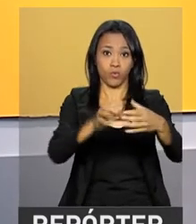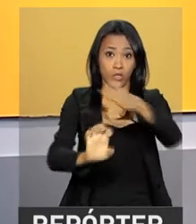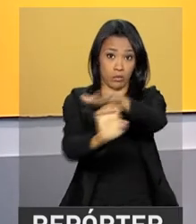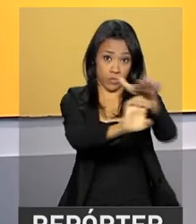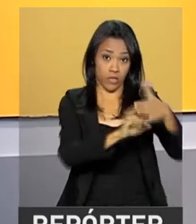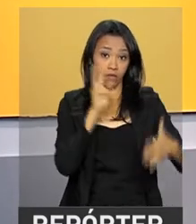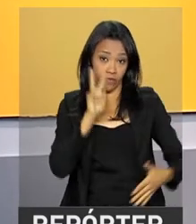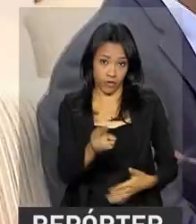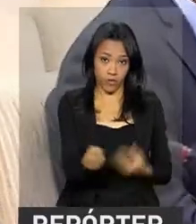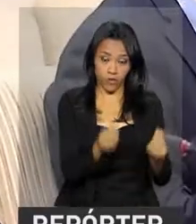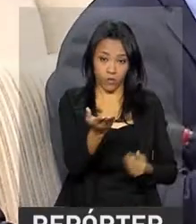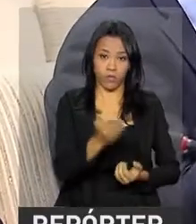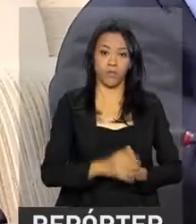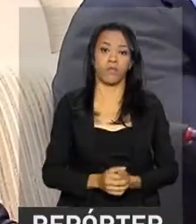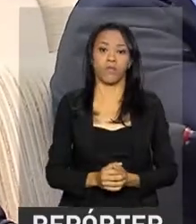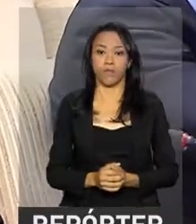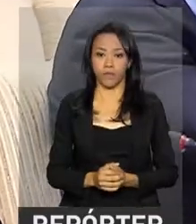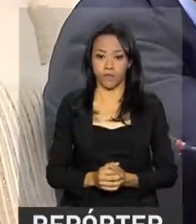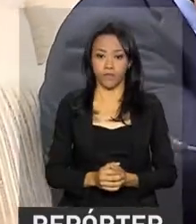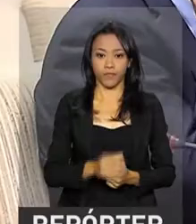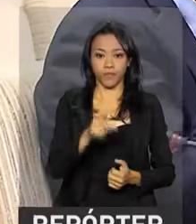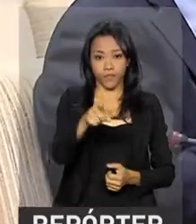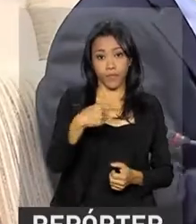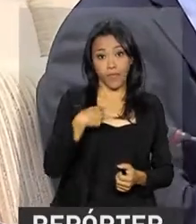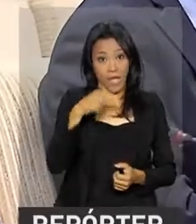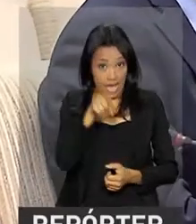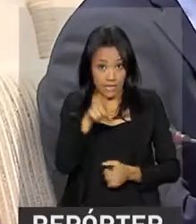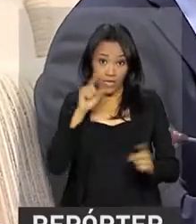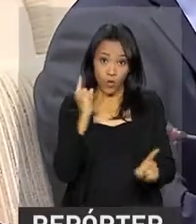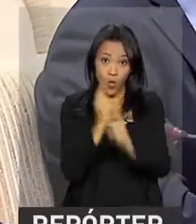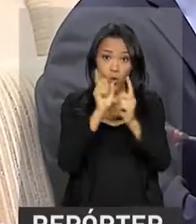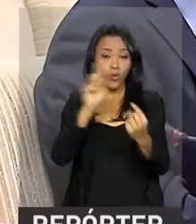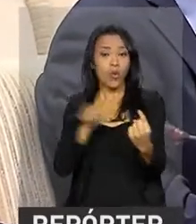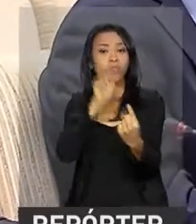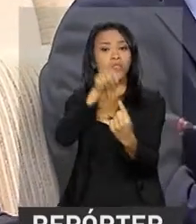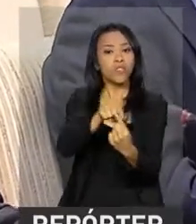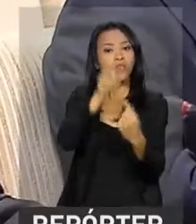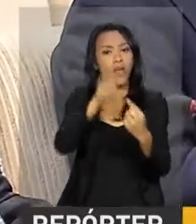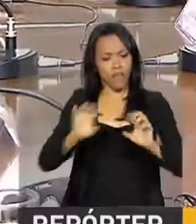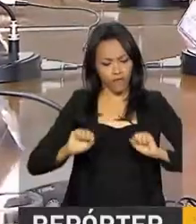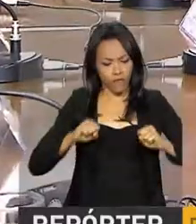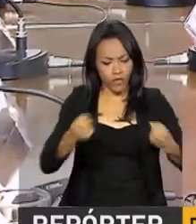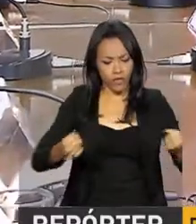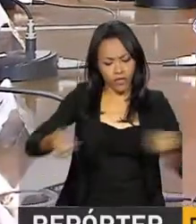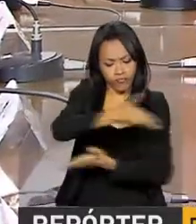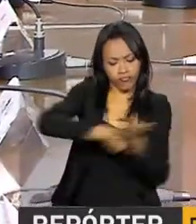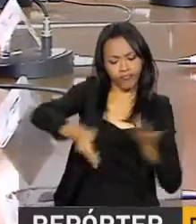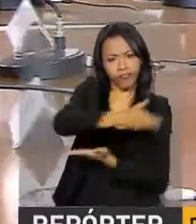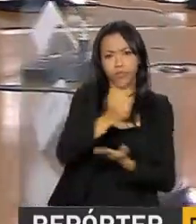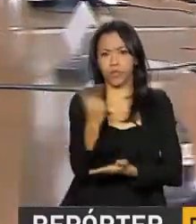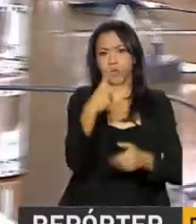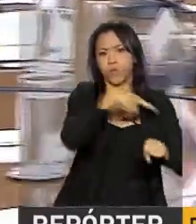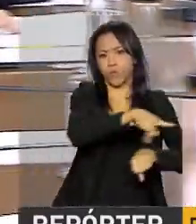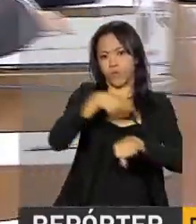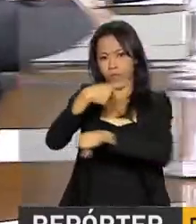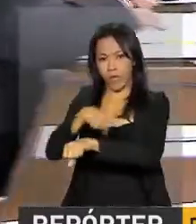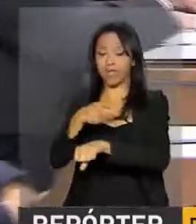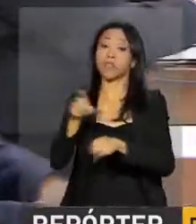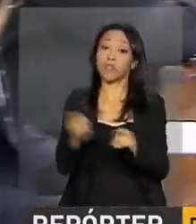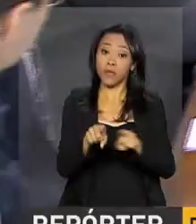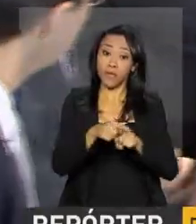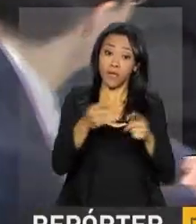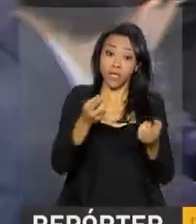como foi a idéia do encontro é fortalecer os laços entre os países e aumentar os investimentos na área de